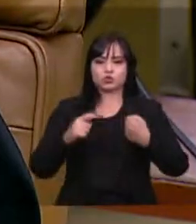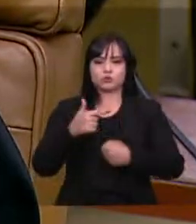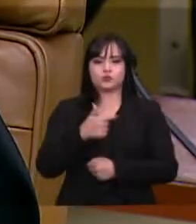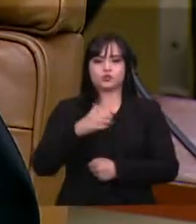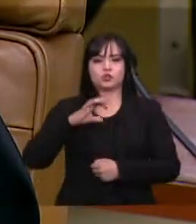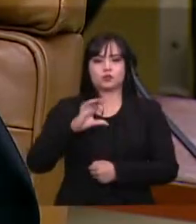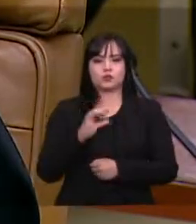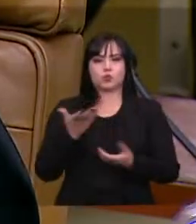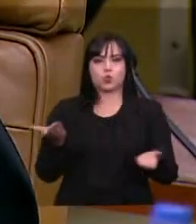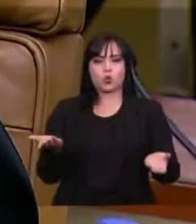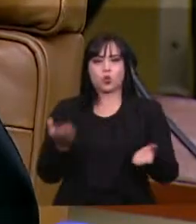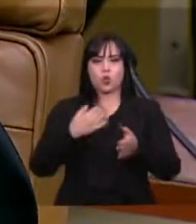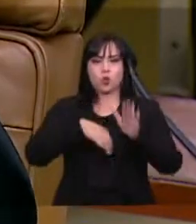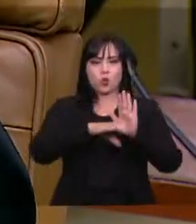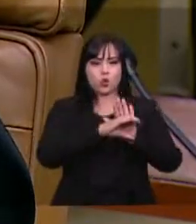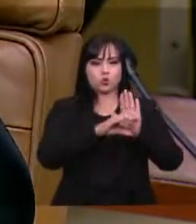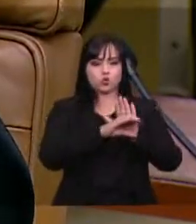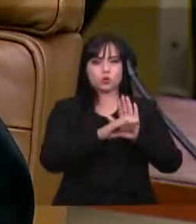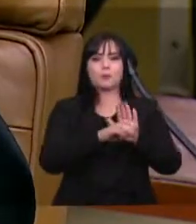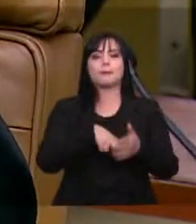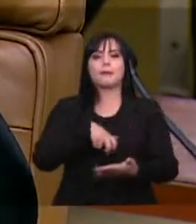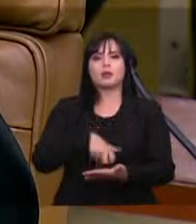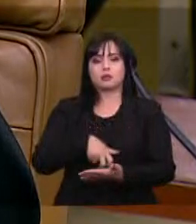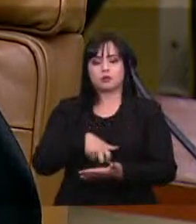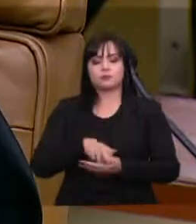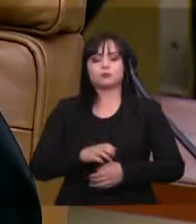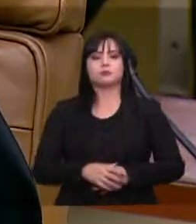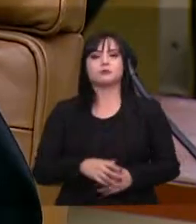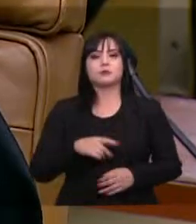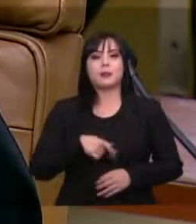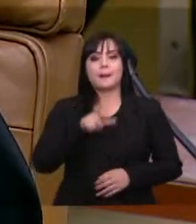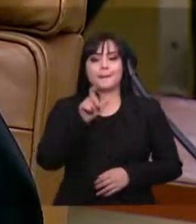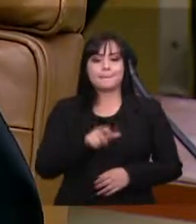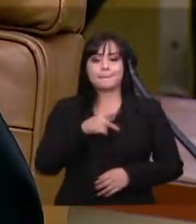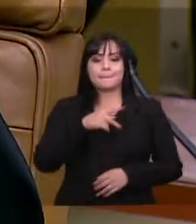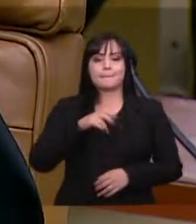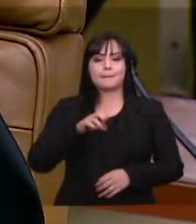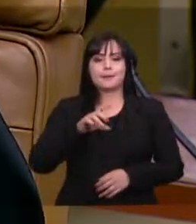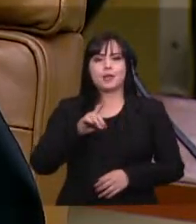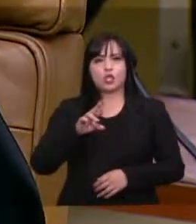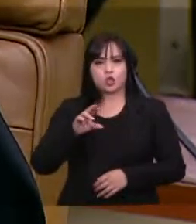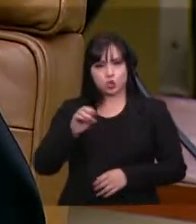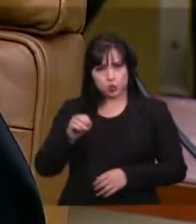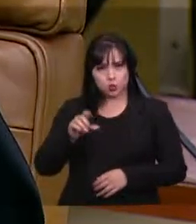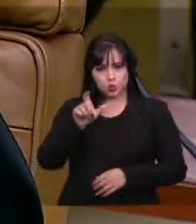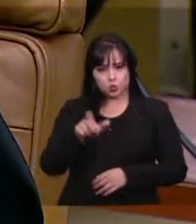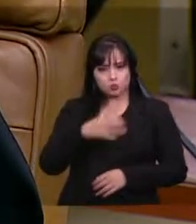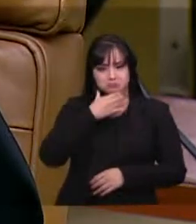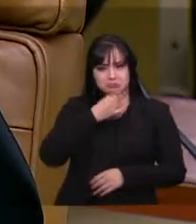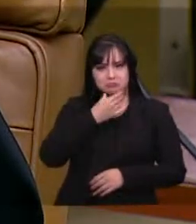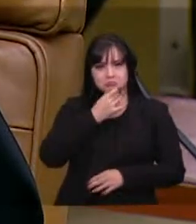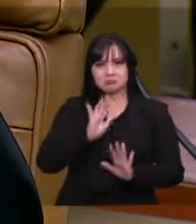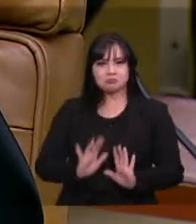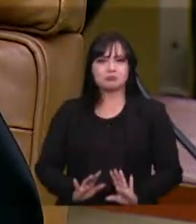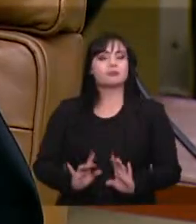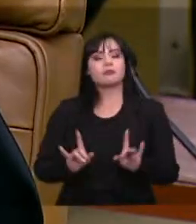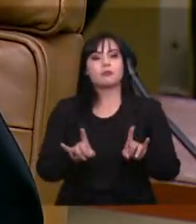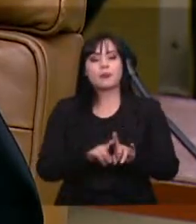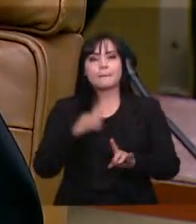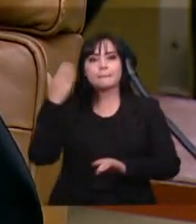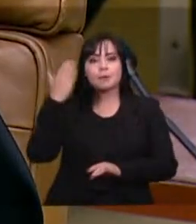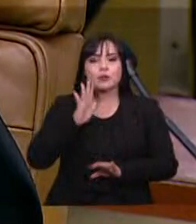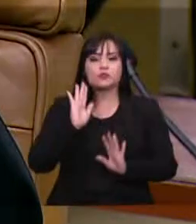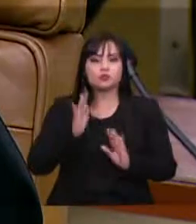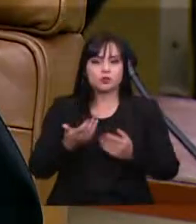29 do Código Penal no tocante a Pedro Paulo bergamasque de Leonir Ramos nada obstante